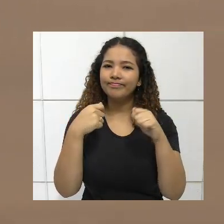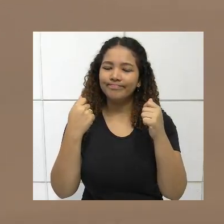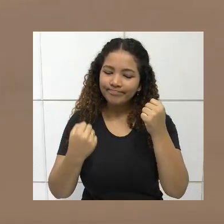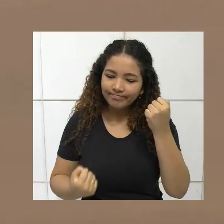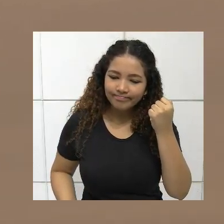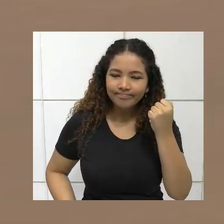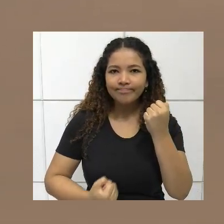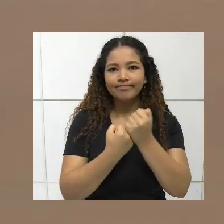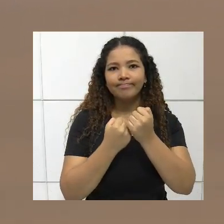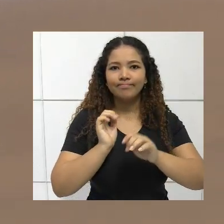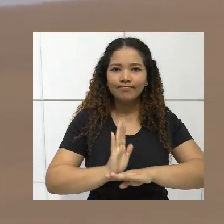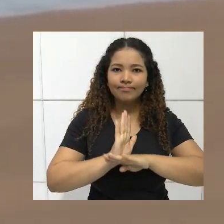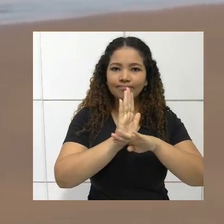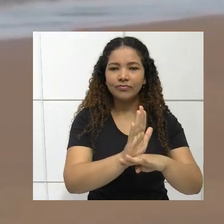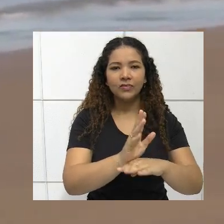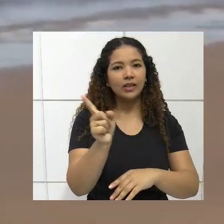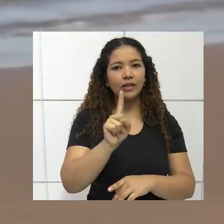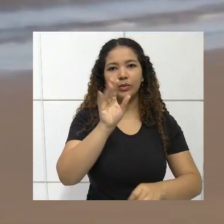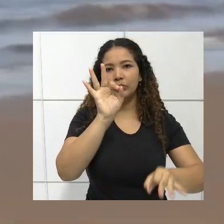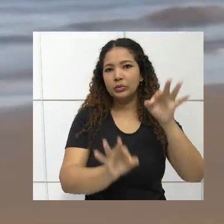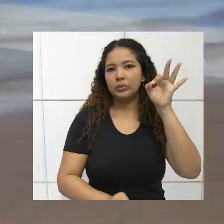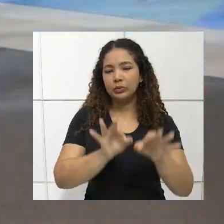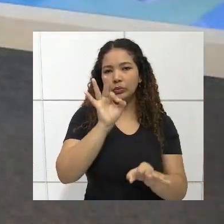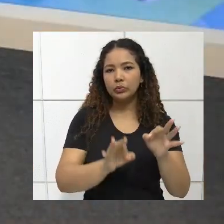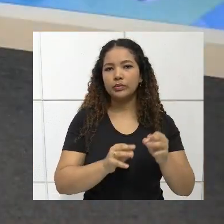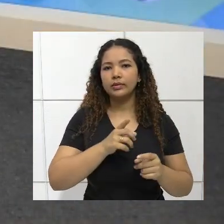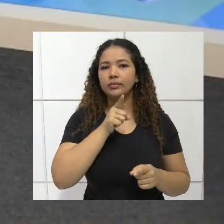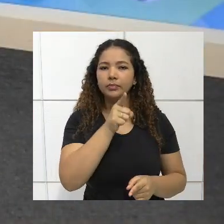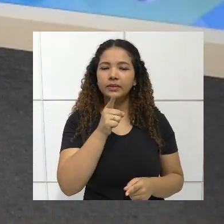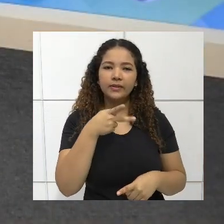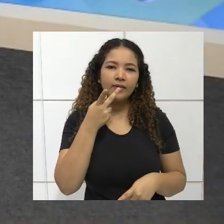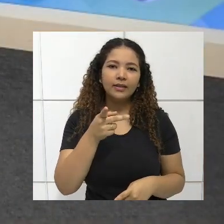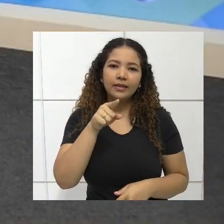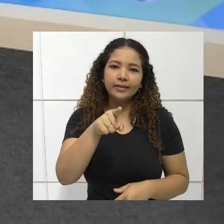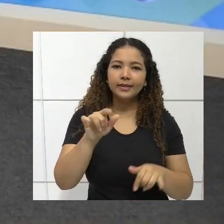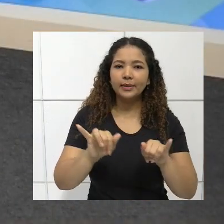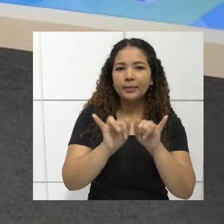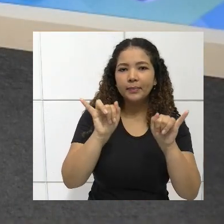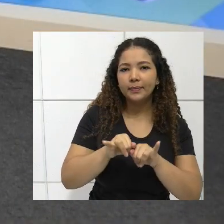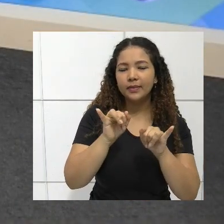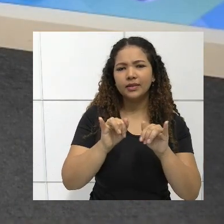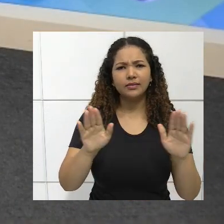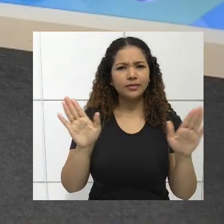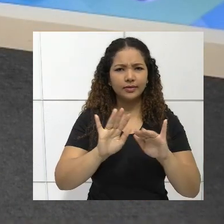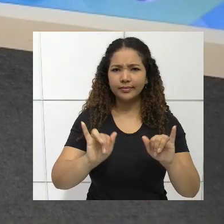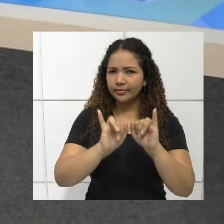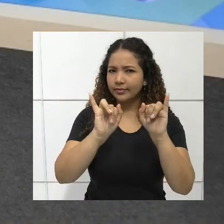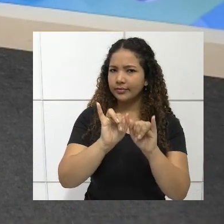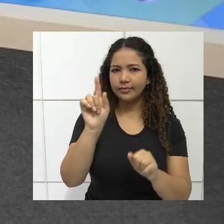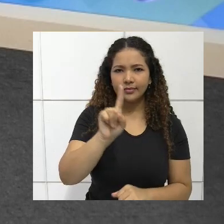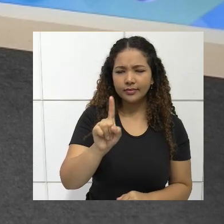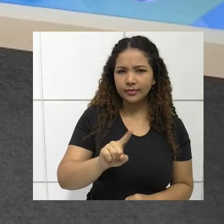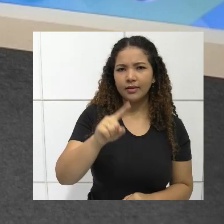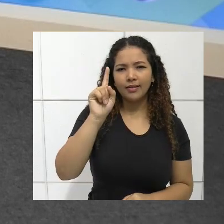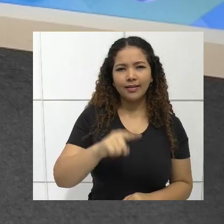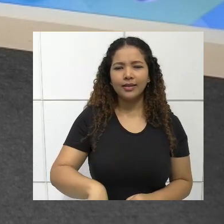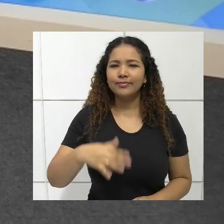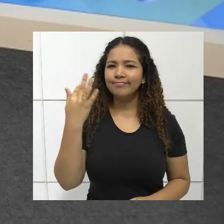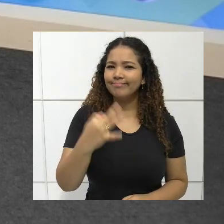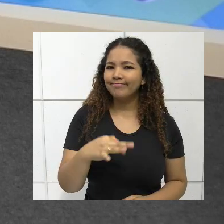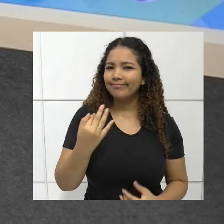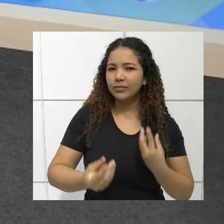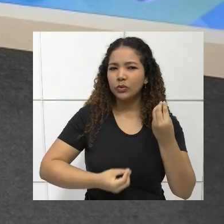que ampara, e não que julga, que aponta, que diz, ah, e é frescura. Não é frescura, gente. É uma dor que não tem